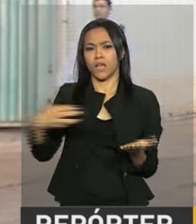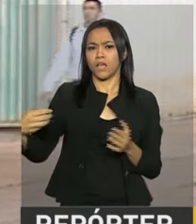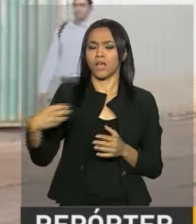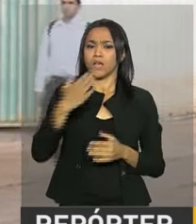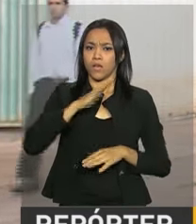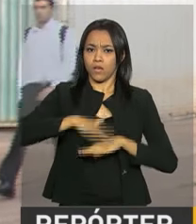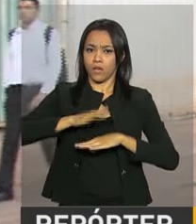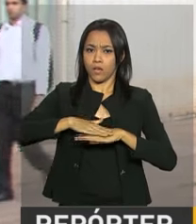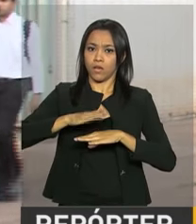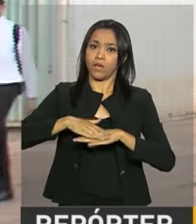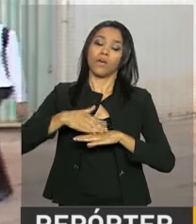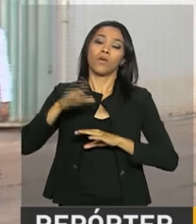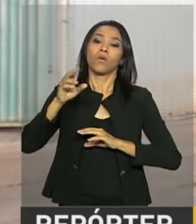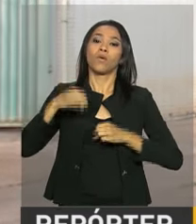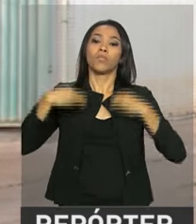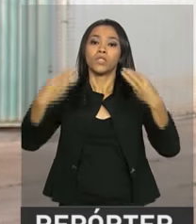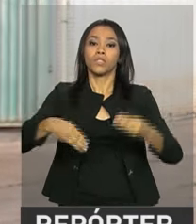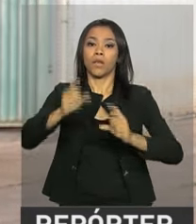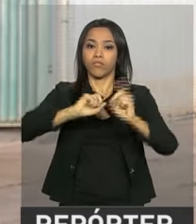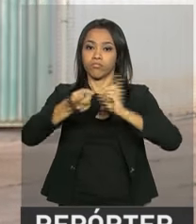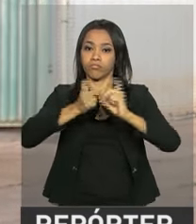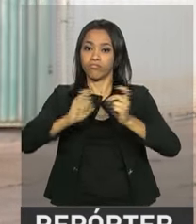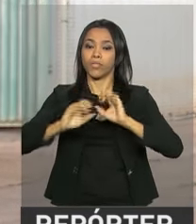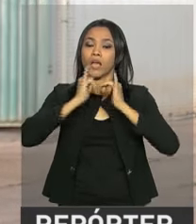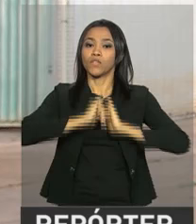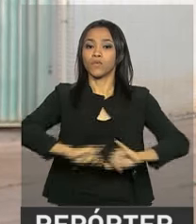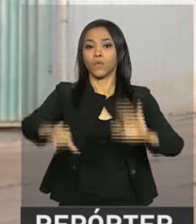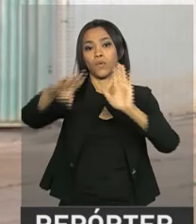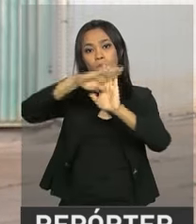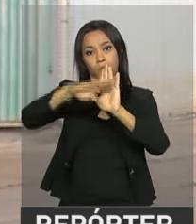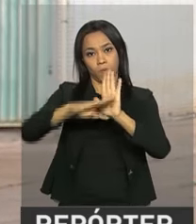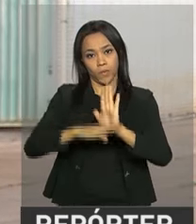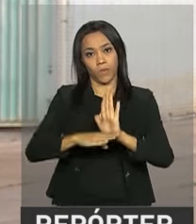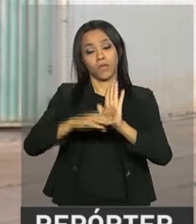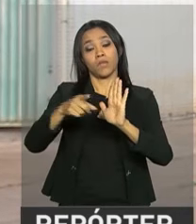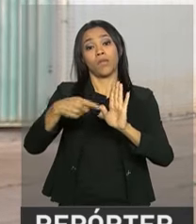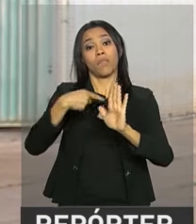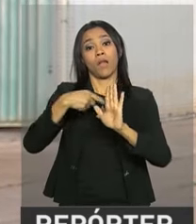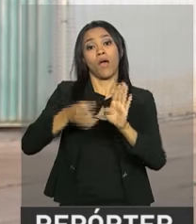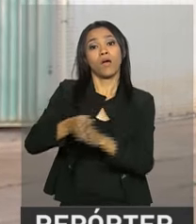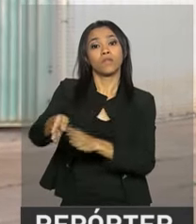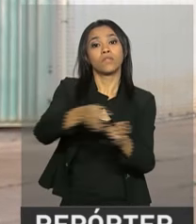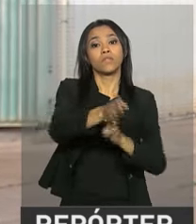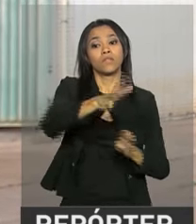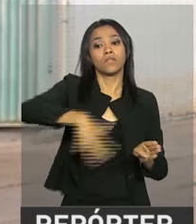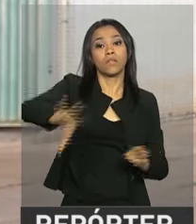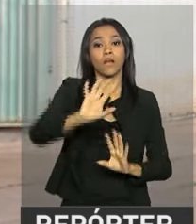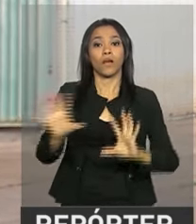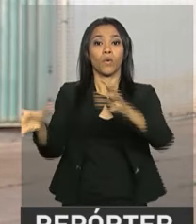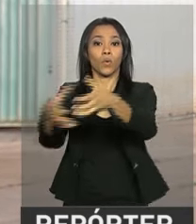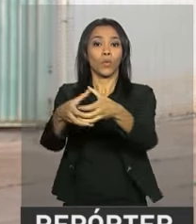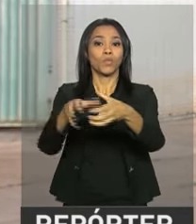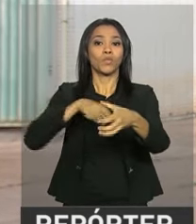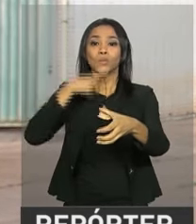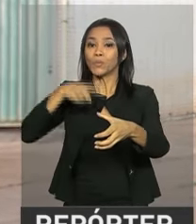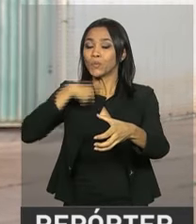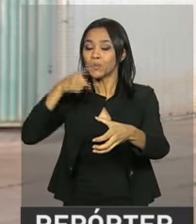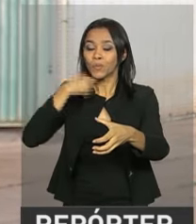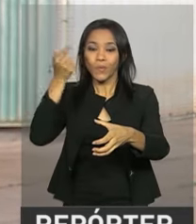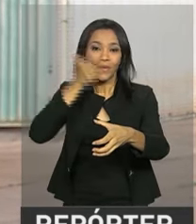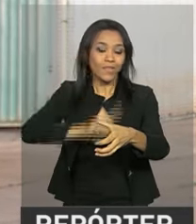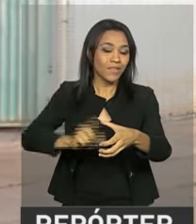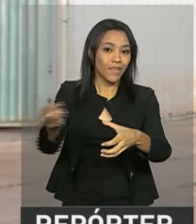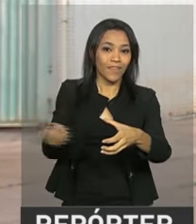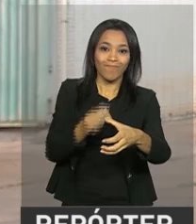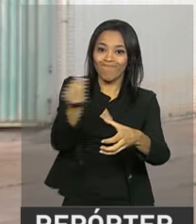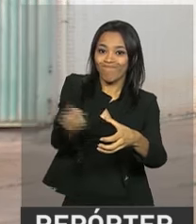as concessões não têm como objetivo auxiliar grupos que passam por dificuldades econômicas e não conseguem explorar de forma